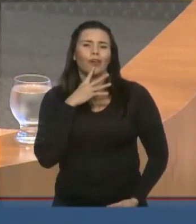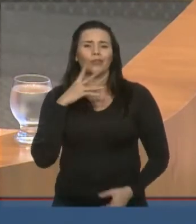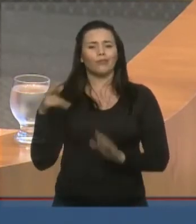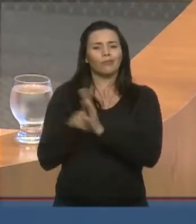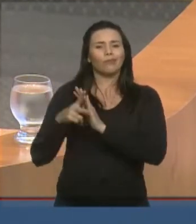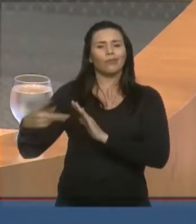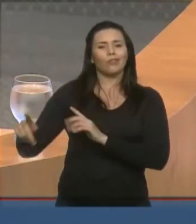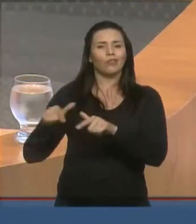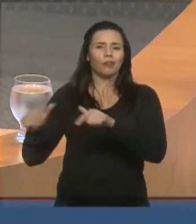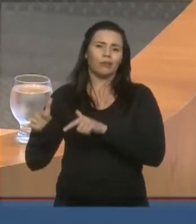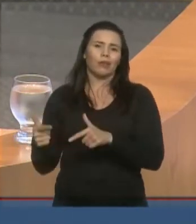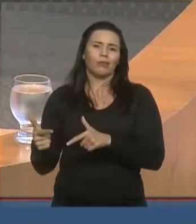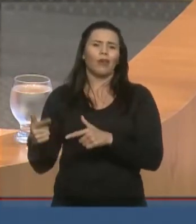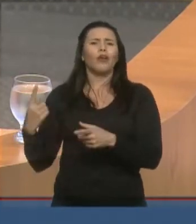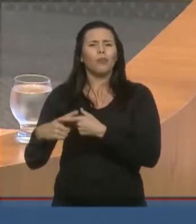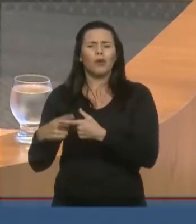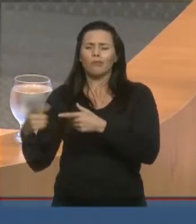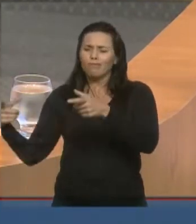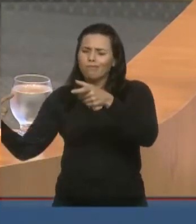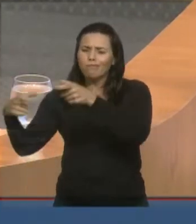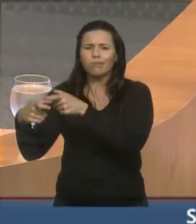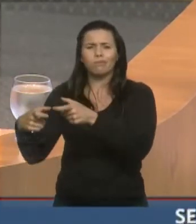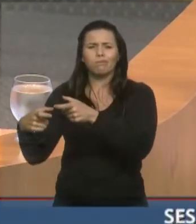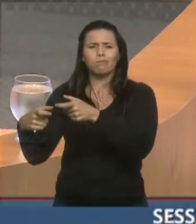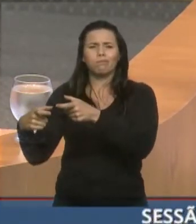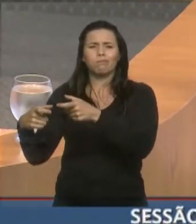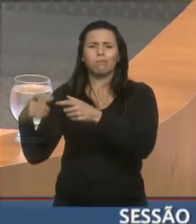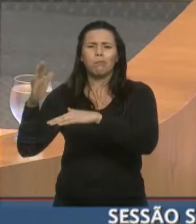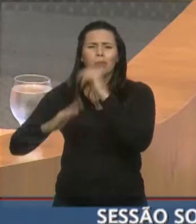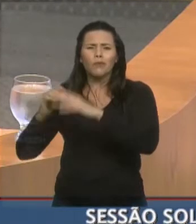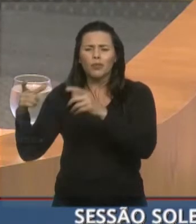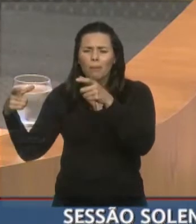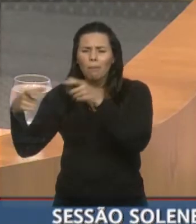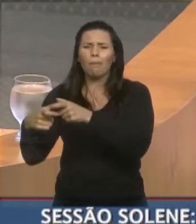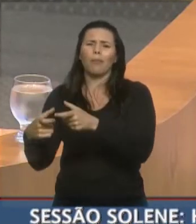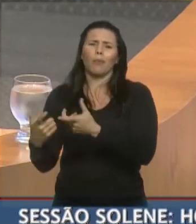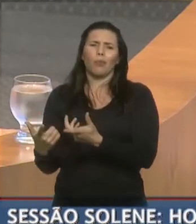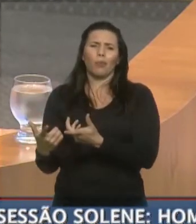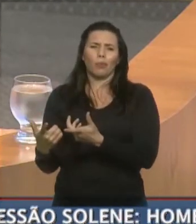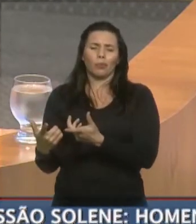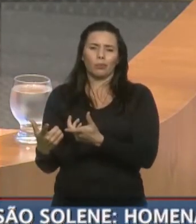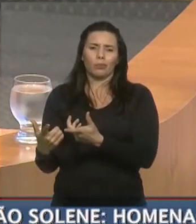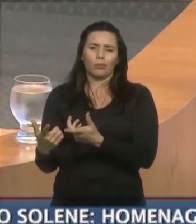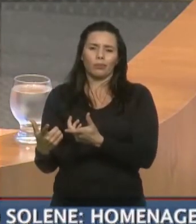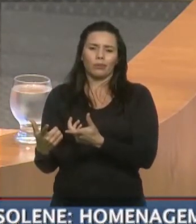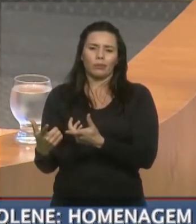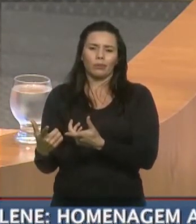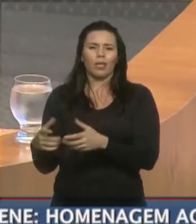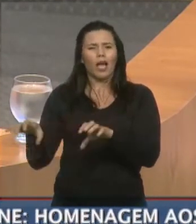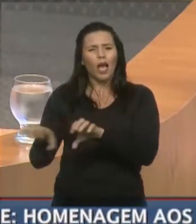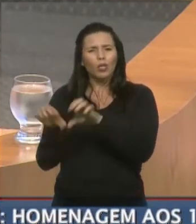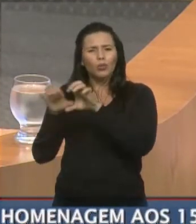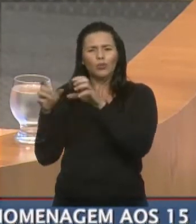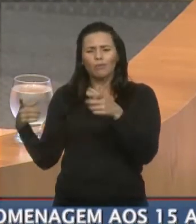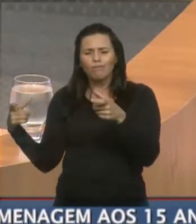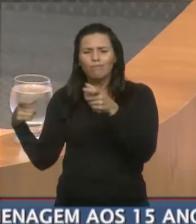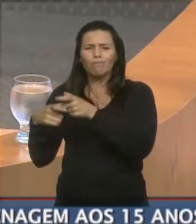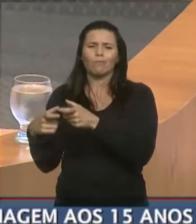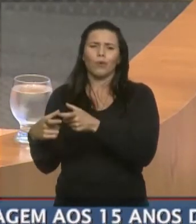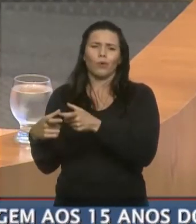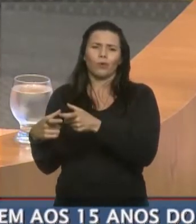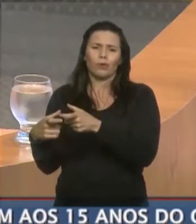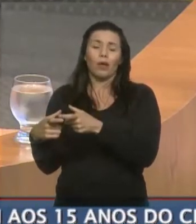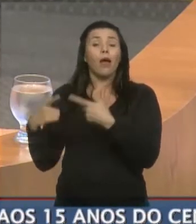técnico, peritos oficiais compondo esta estrutura, para que tenha mais